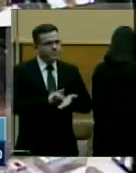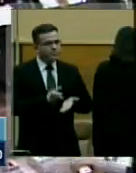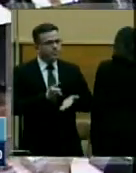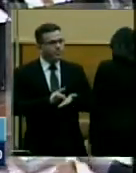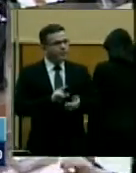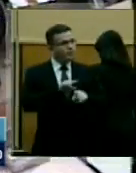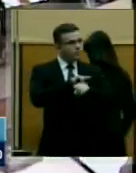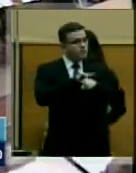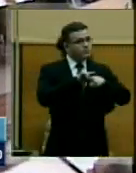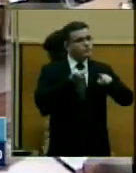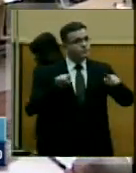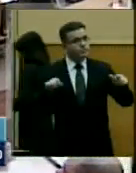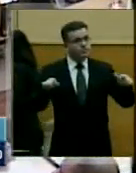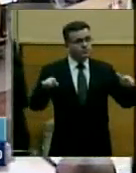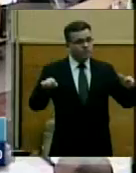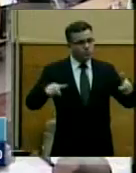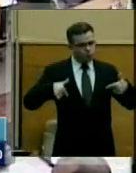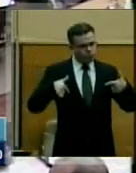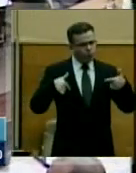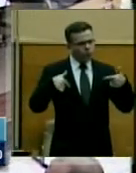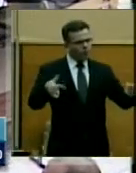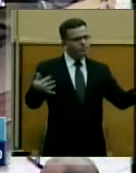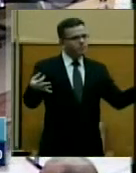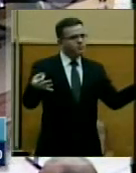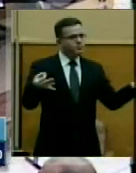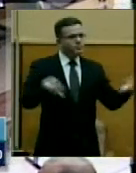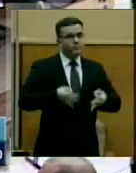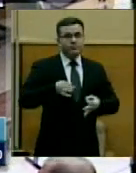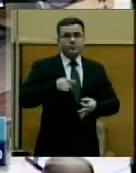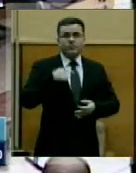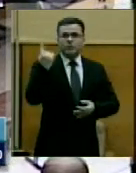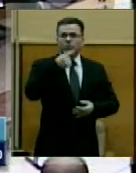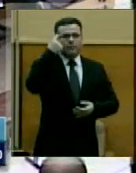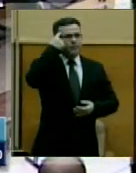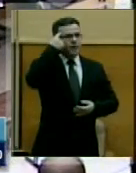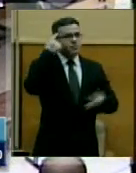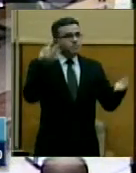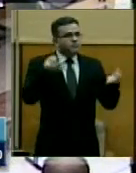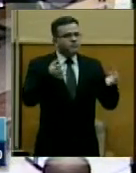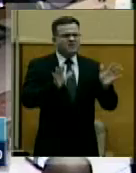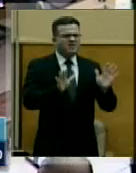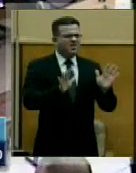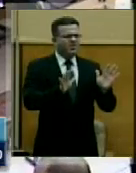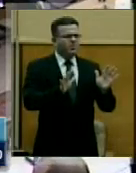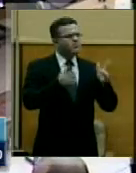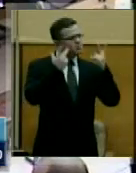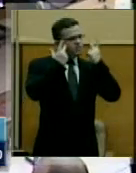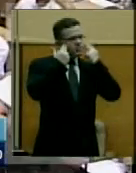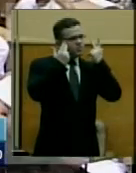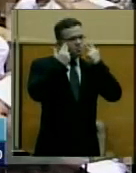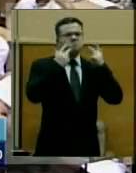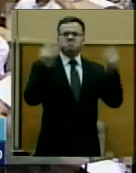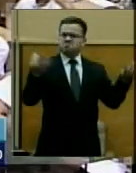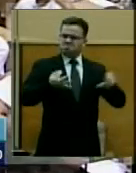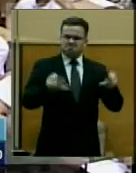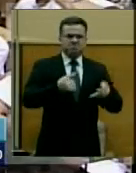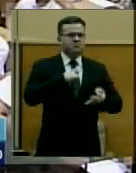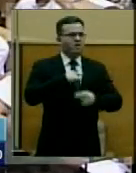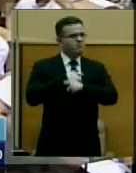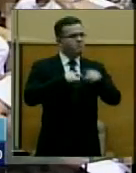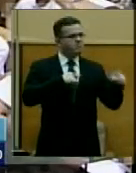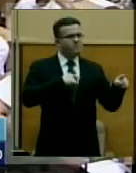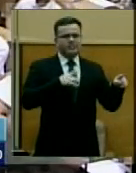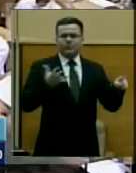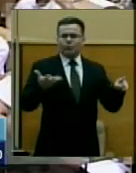fazem coisas que, às vezes, quem tem o tal da perfeição, como a gente diz, não tem, né, a garra e a determinação de fazer tão bem como vocês